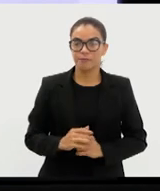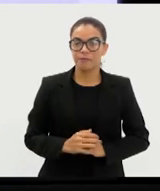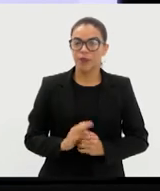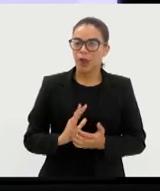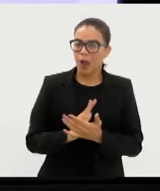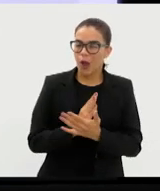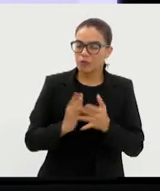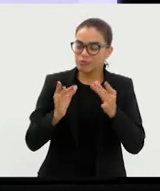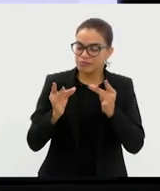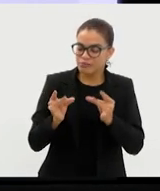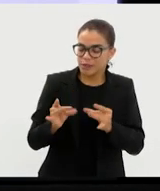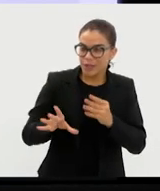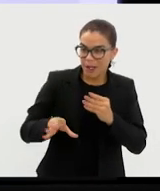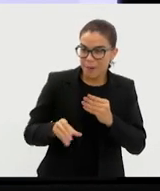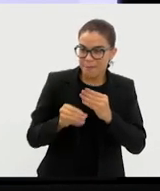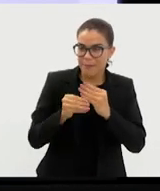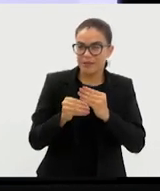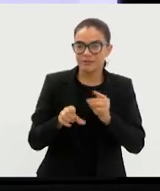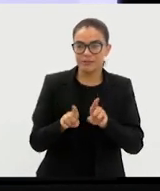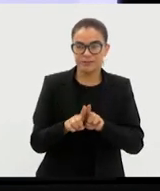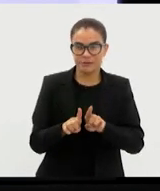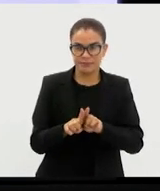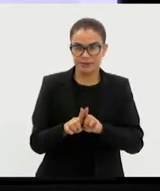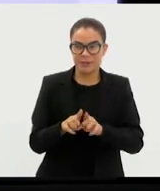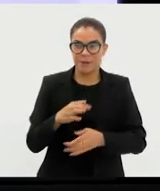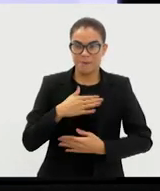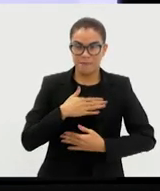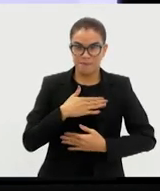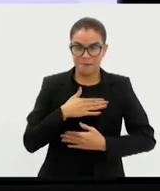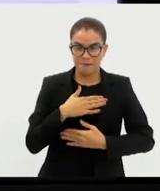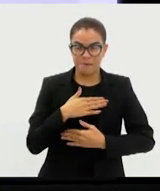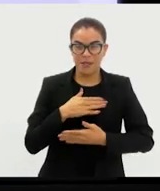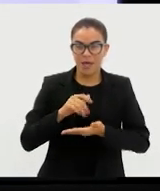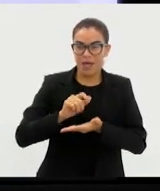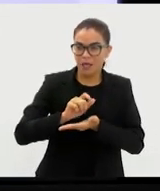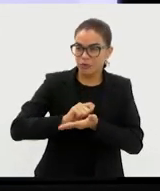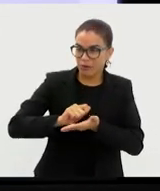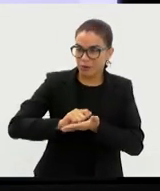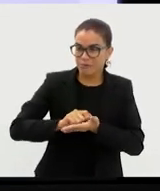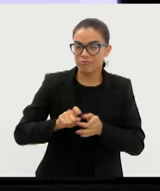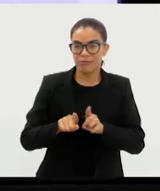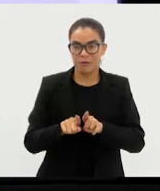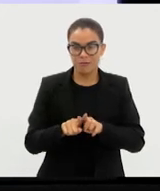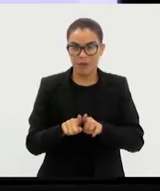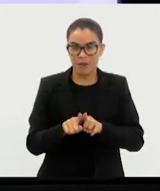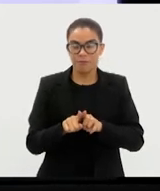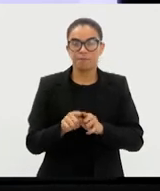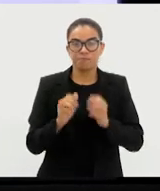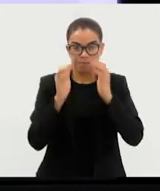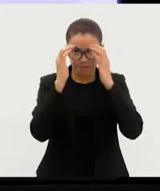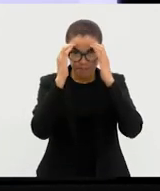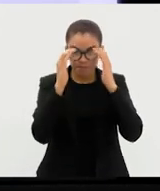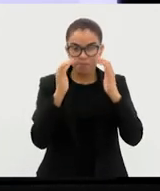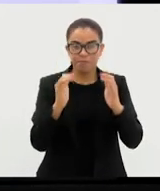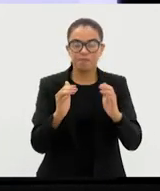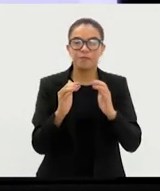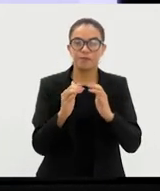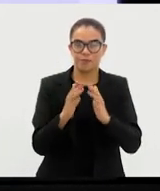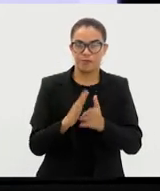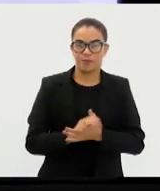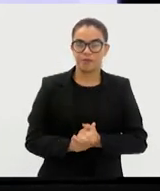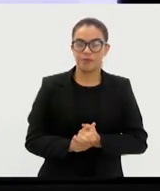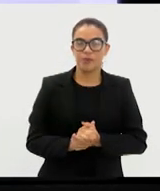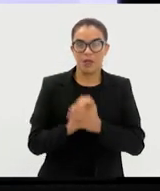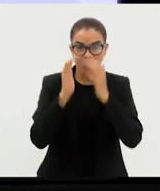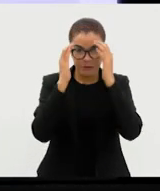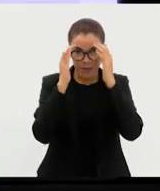Alguns detalhes a mais aqui nas minhas notas aqui, nós temos a questão do cumprimento dos nossos mínimos